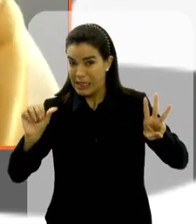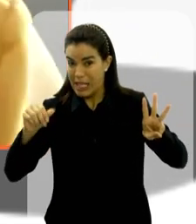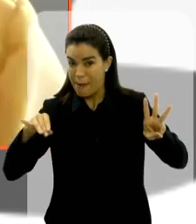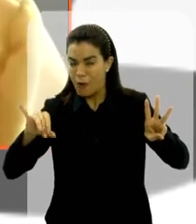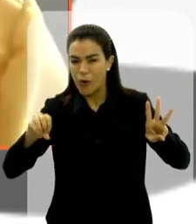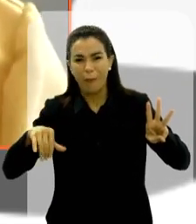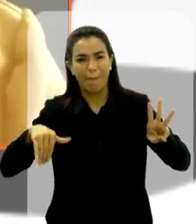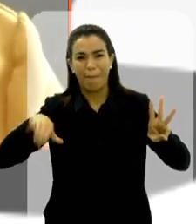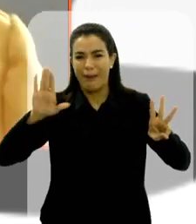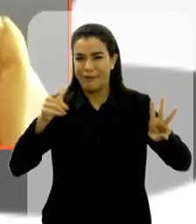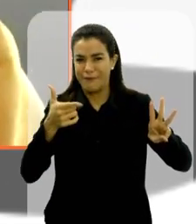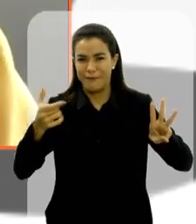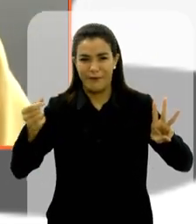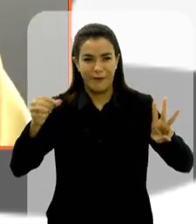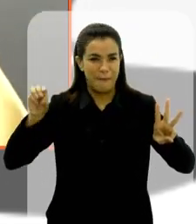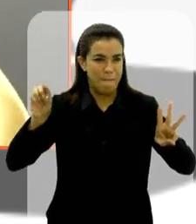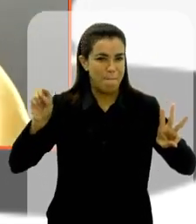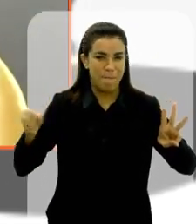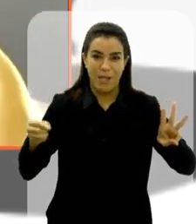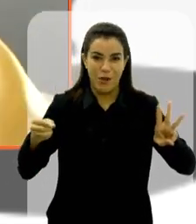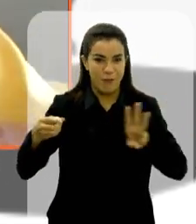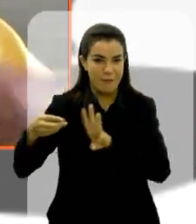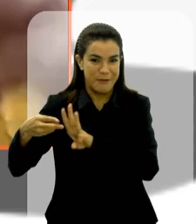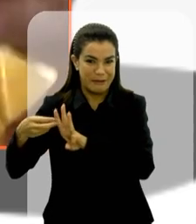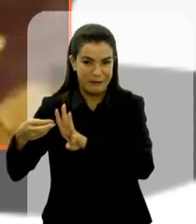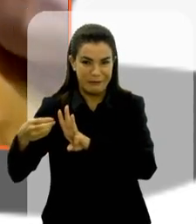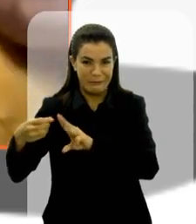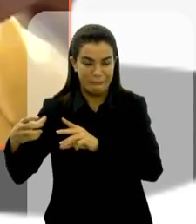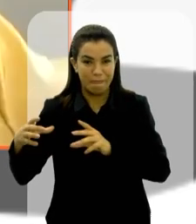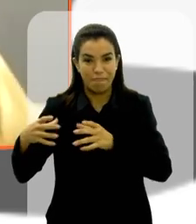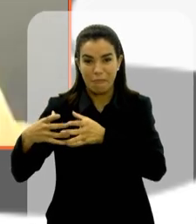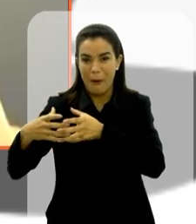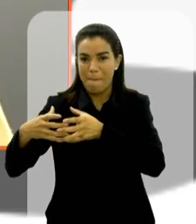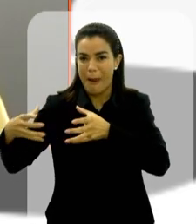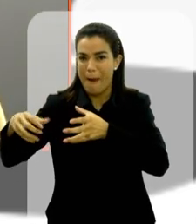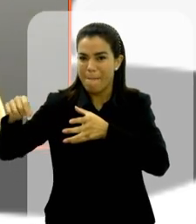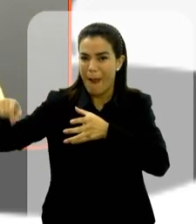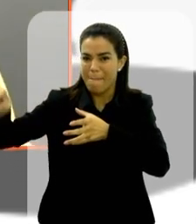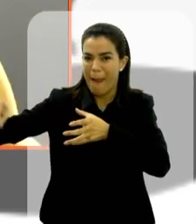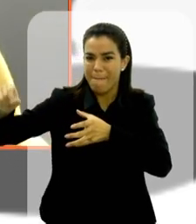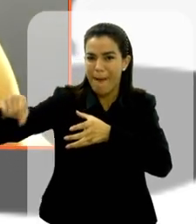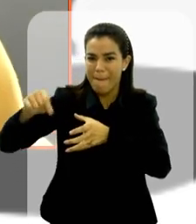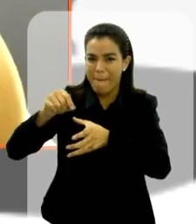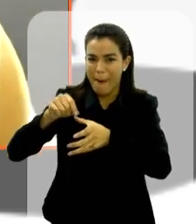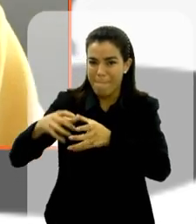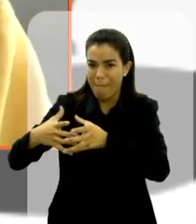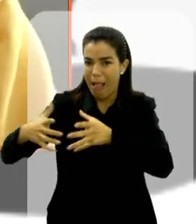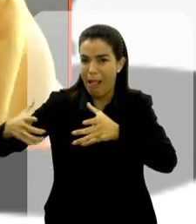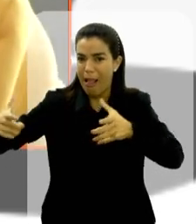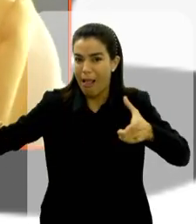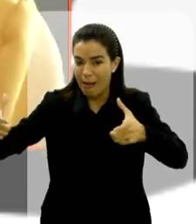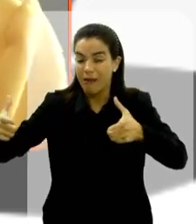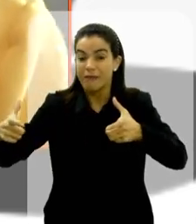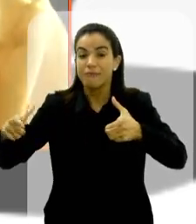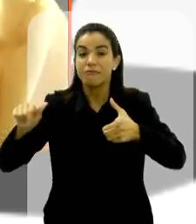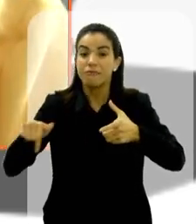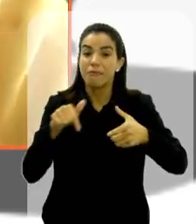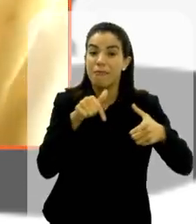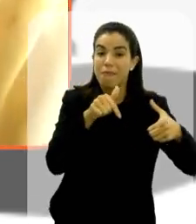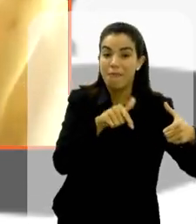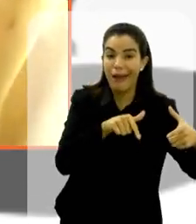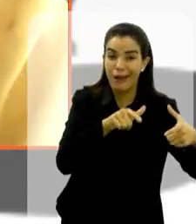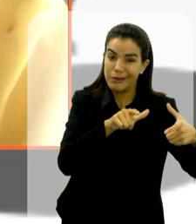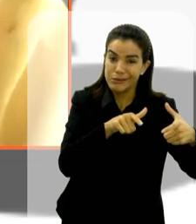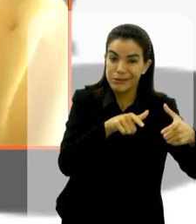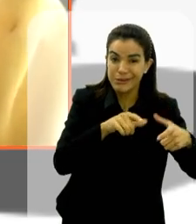mil, 20 mil, 30 mil índios por aí, porque se expandiam por toda essa parte do litoral. Mas Maracajá Guaçu,